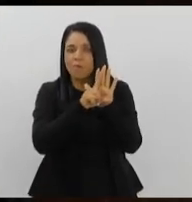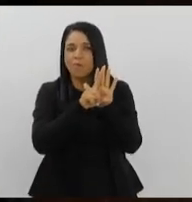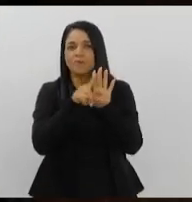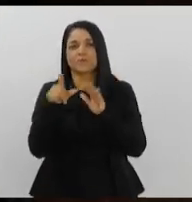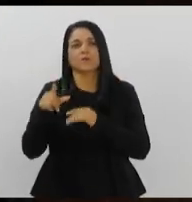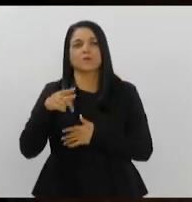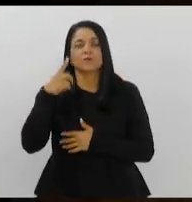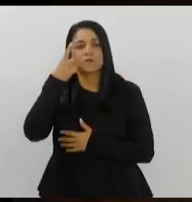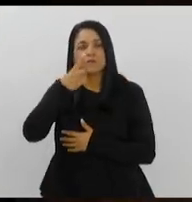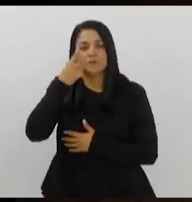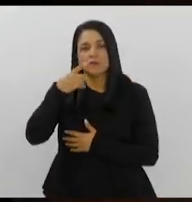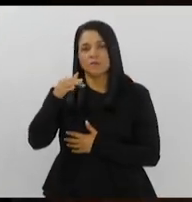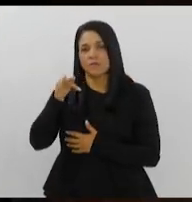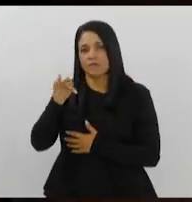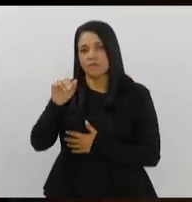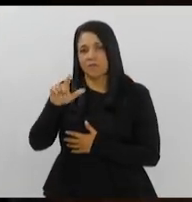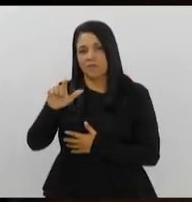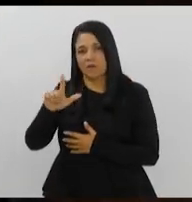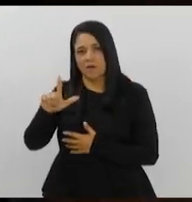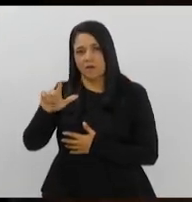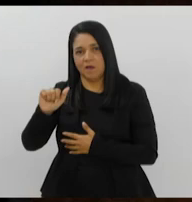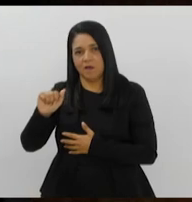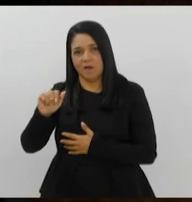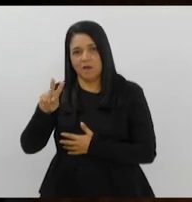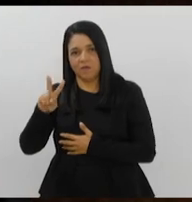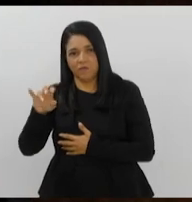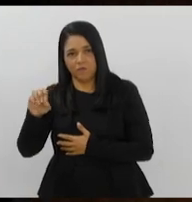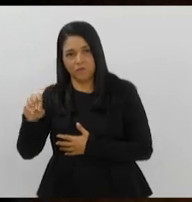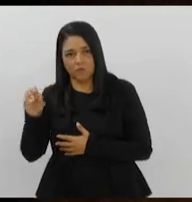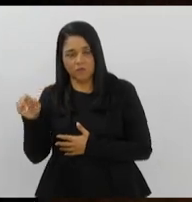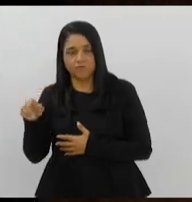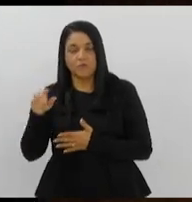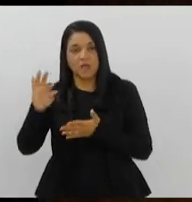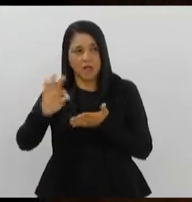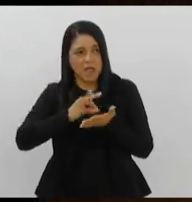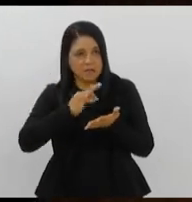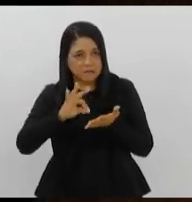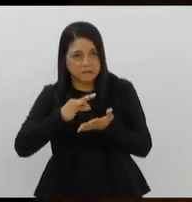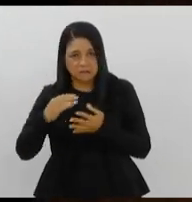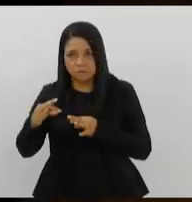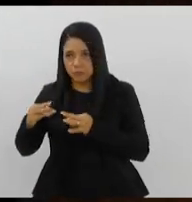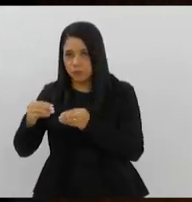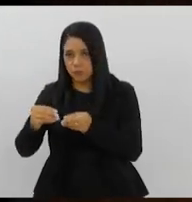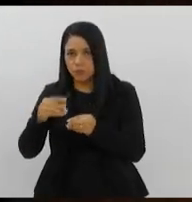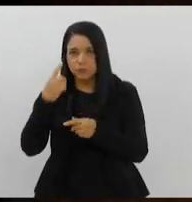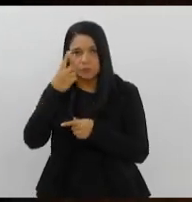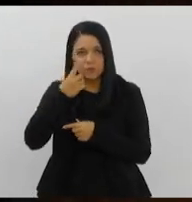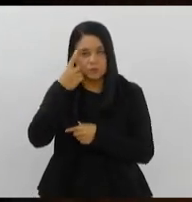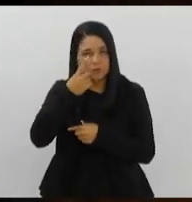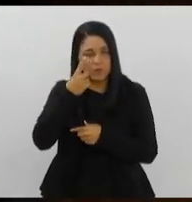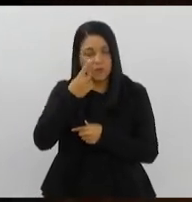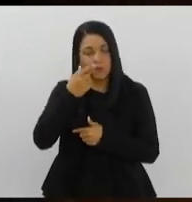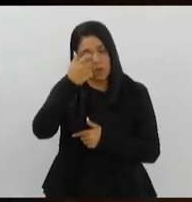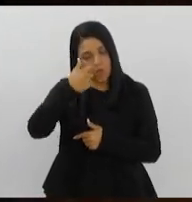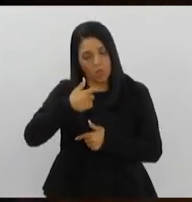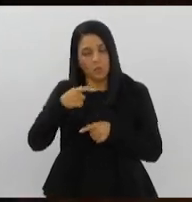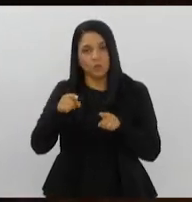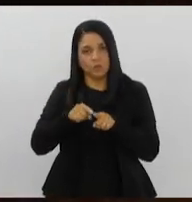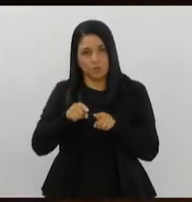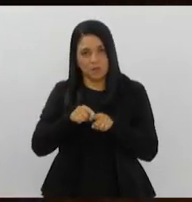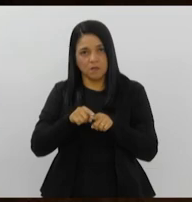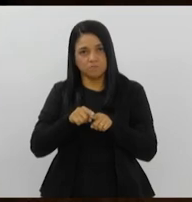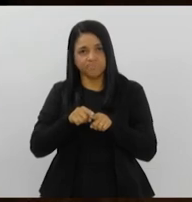Flávio Serafini, assinado por muitos de nós, inclusive eu,